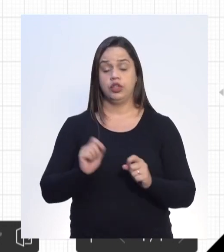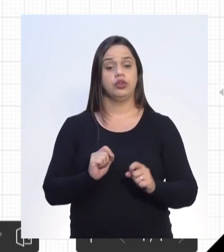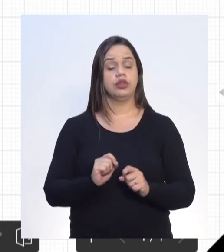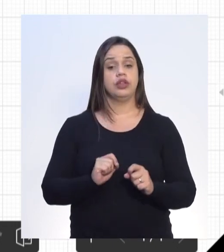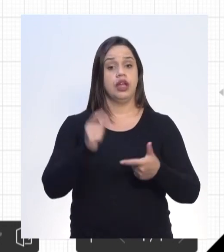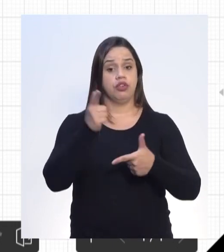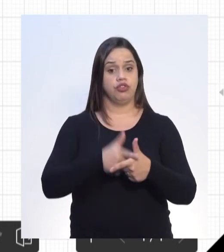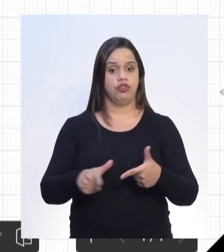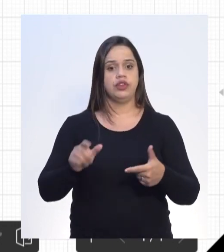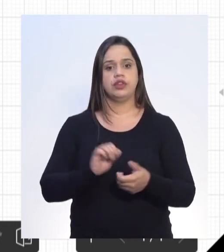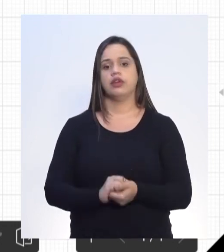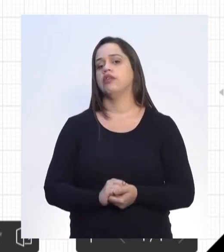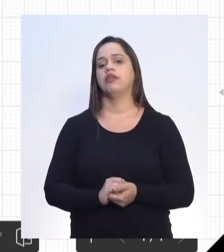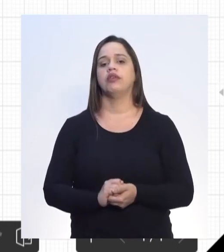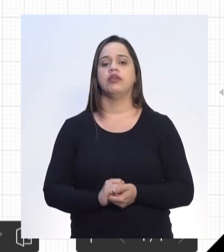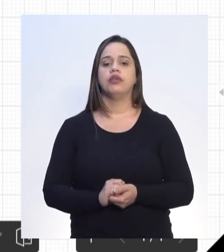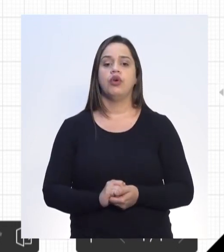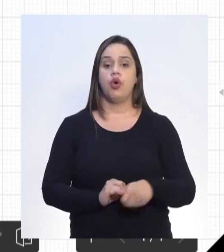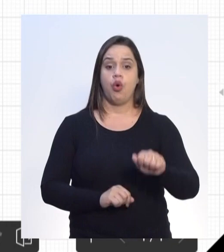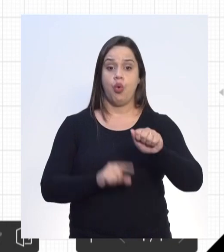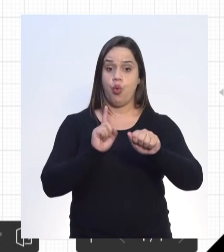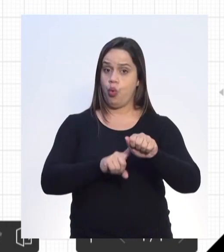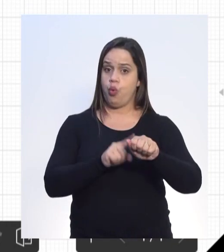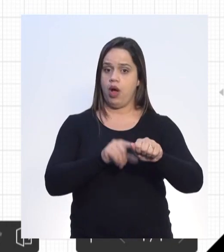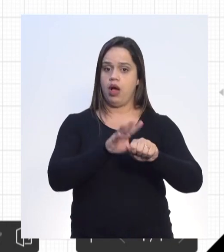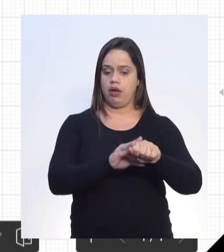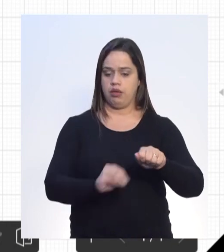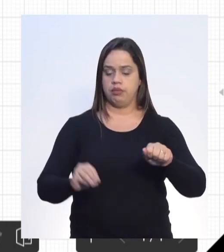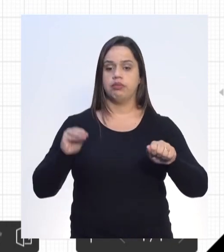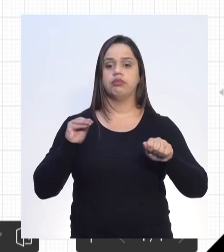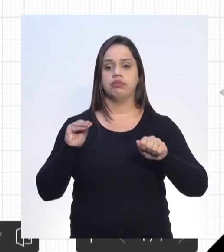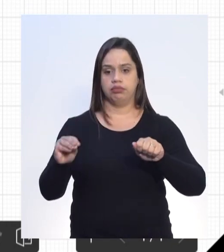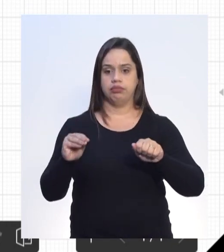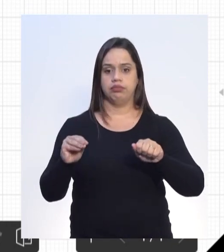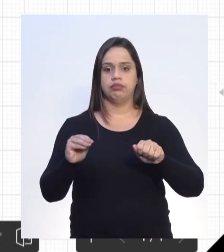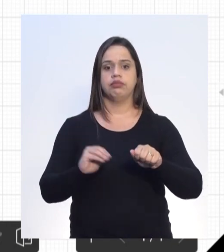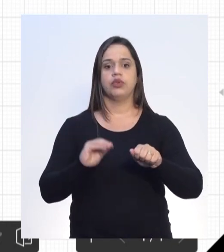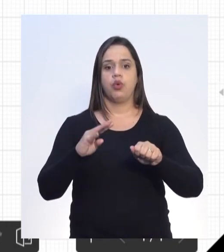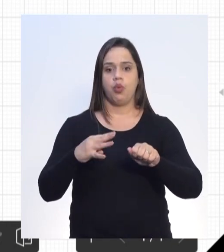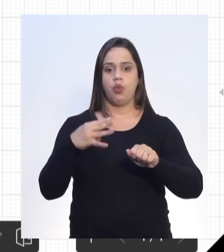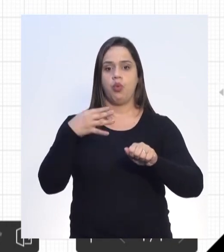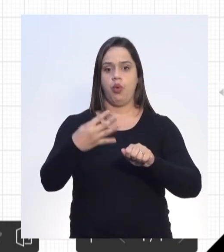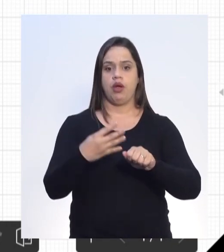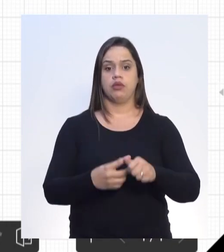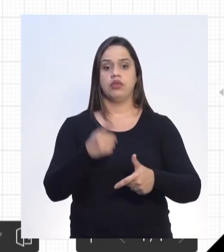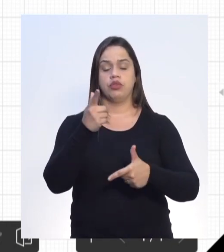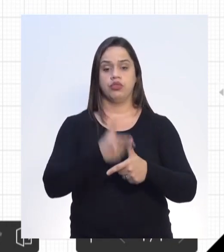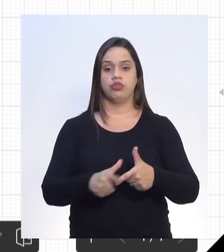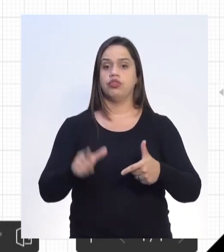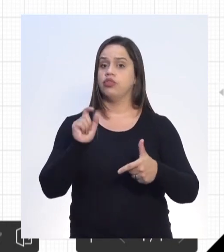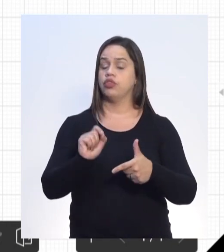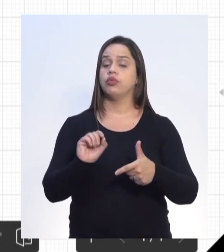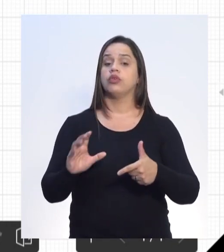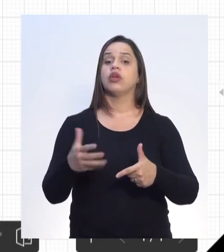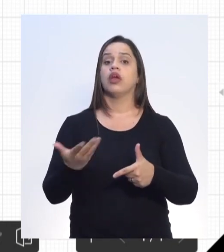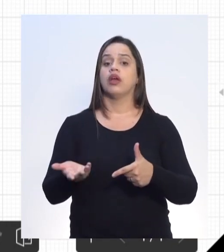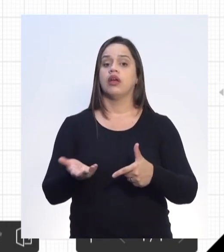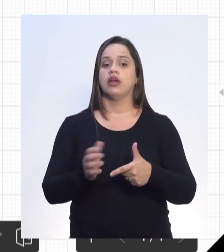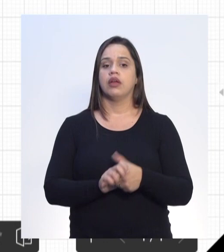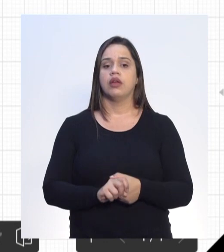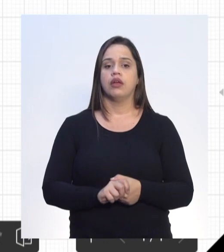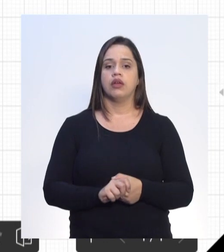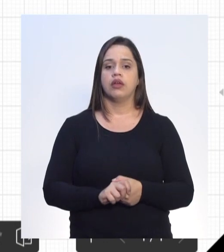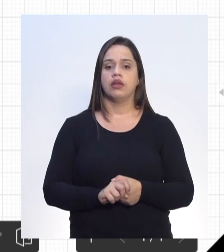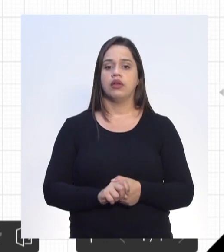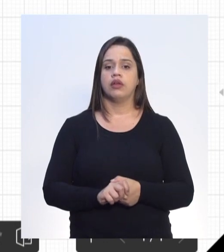é isso? Mantém o a, aqui ó, dividido, o a quarta. Estou dividindo ele por quem? Pelo